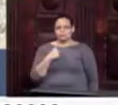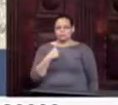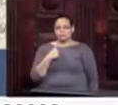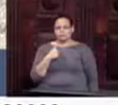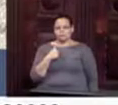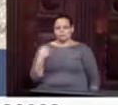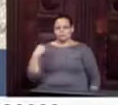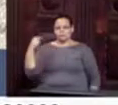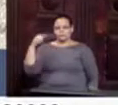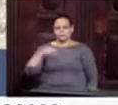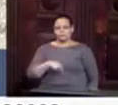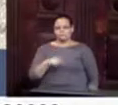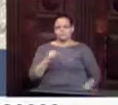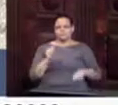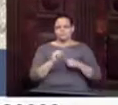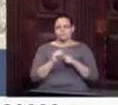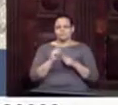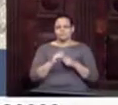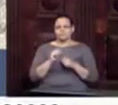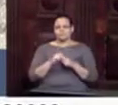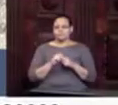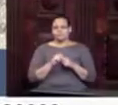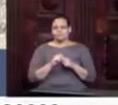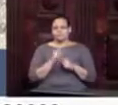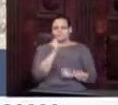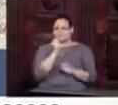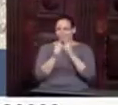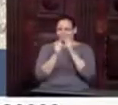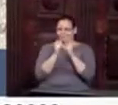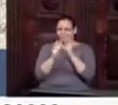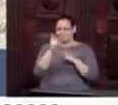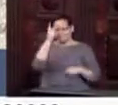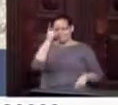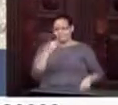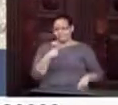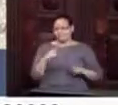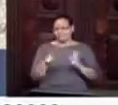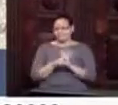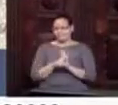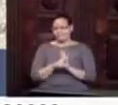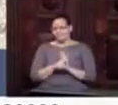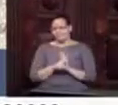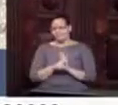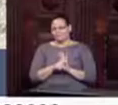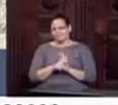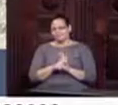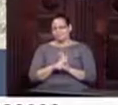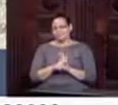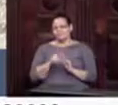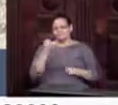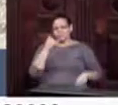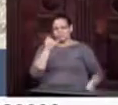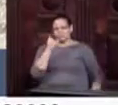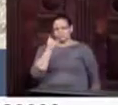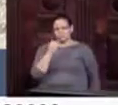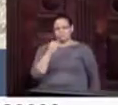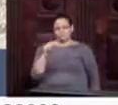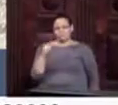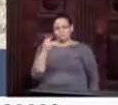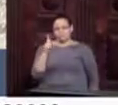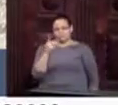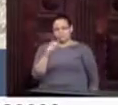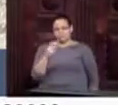eu vim aqui fazer uma autocrítica, porque consultando o telefone do seu